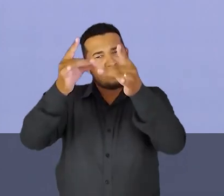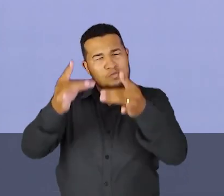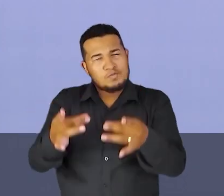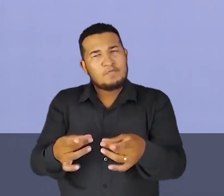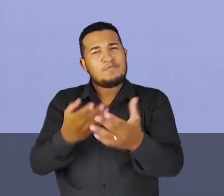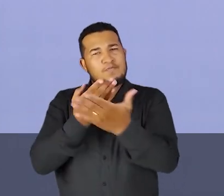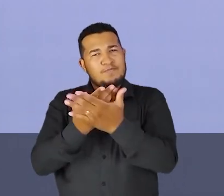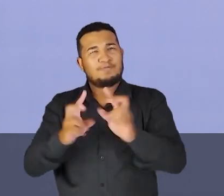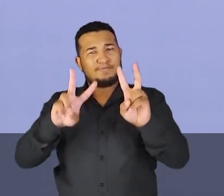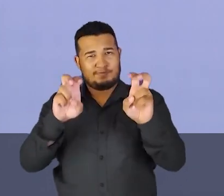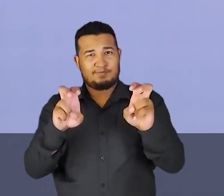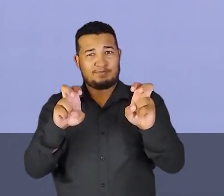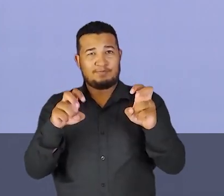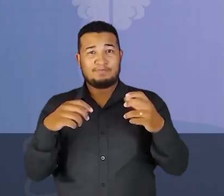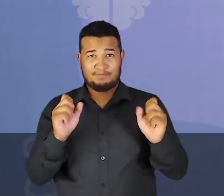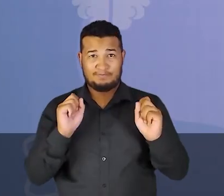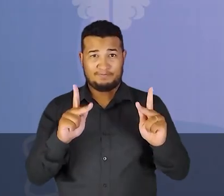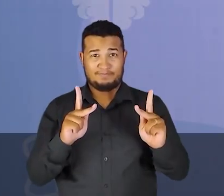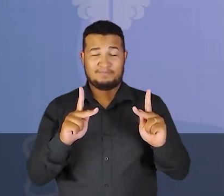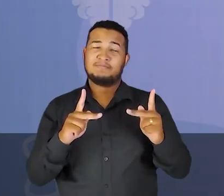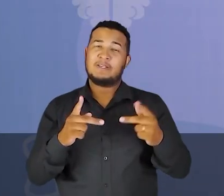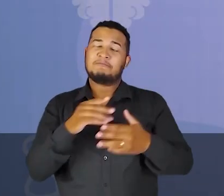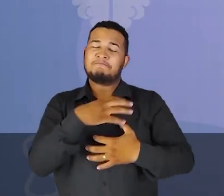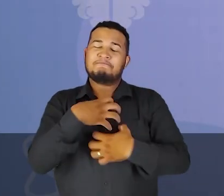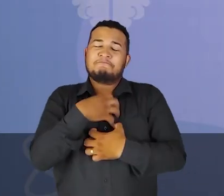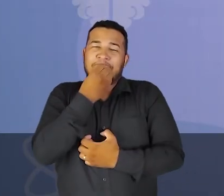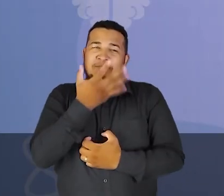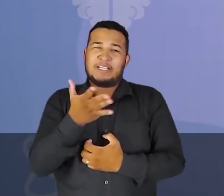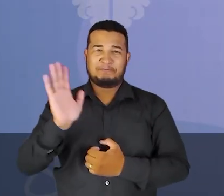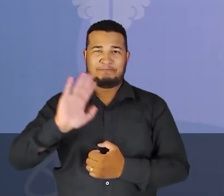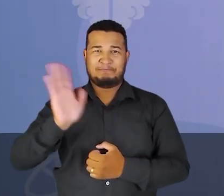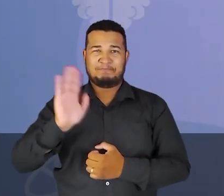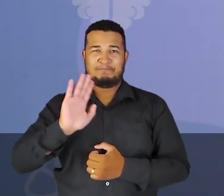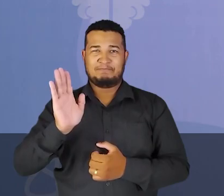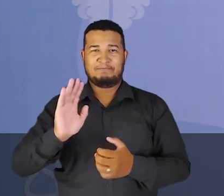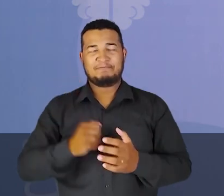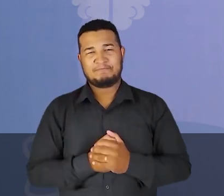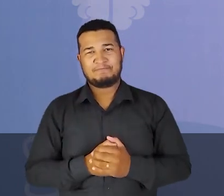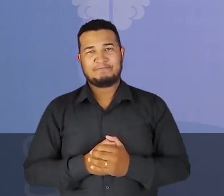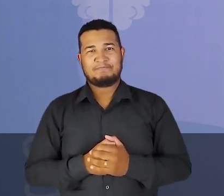mais, estudar mais sobre o assunto. Fique bem, até a próxima aula!